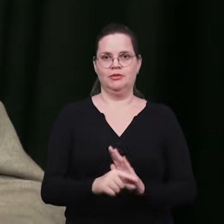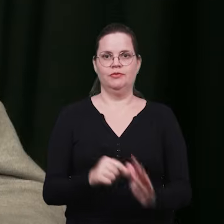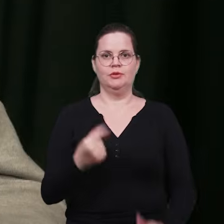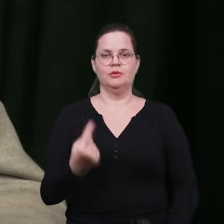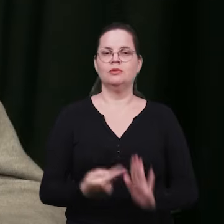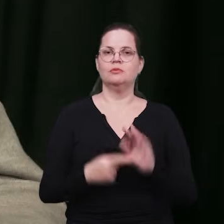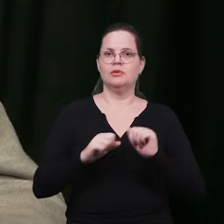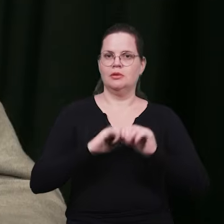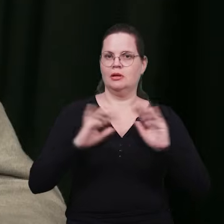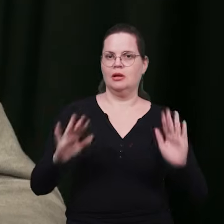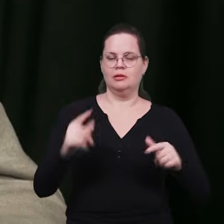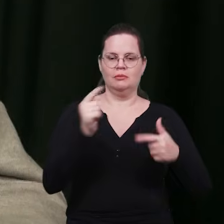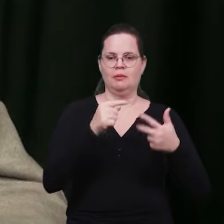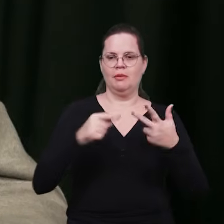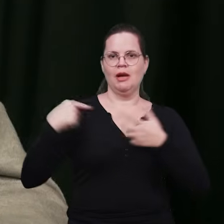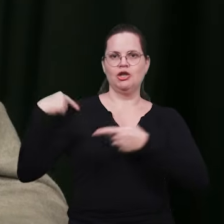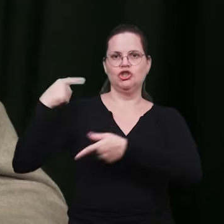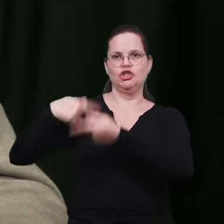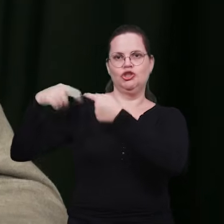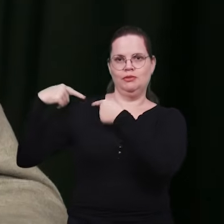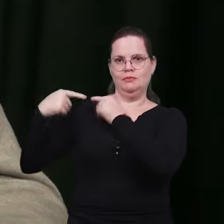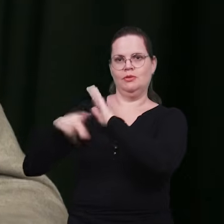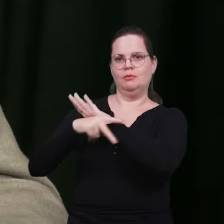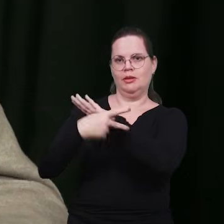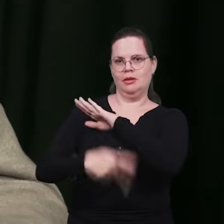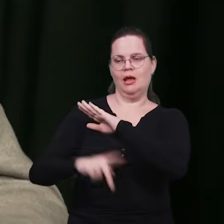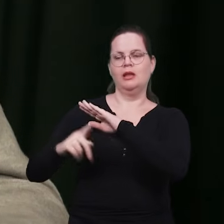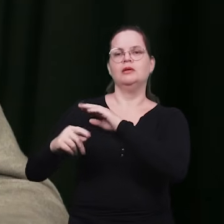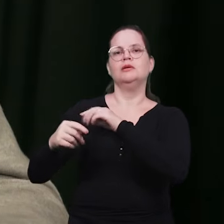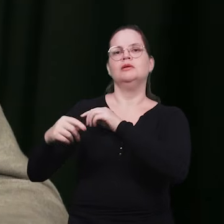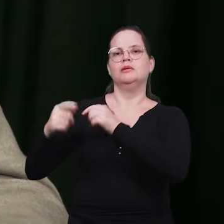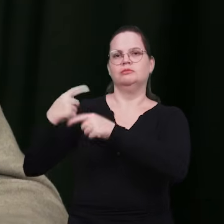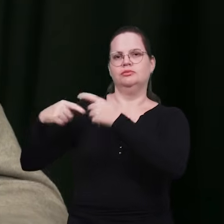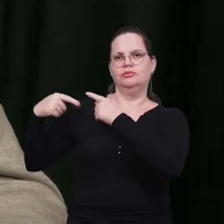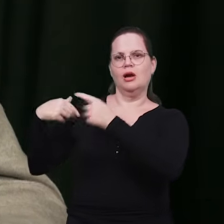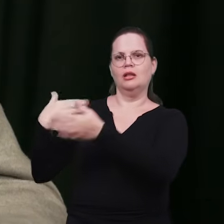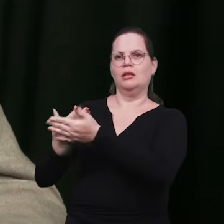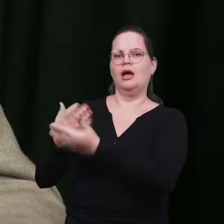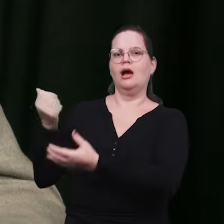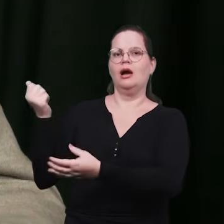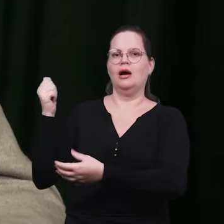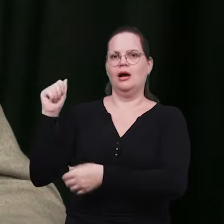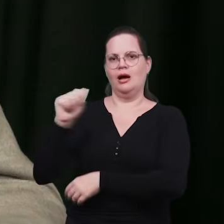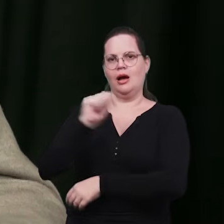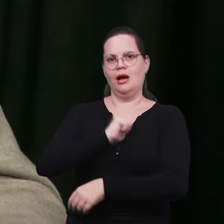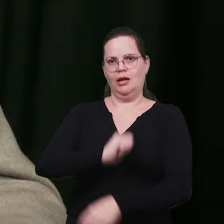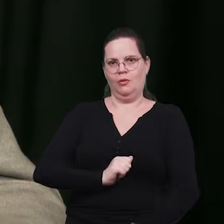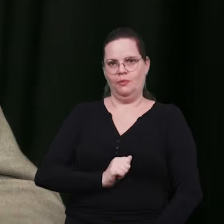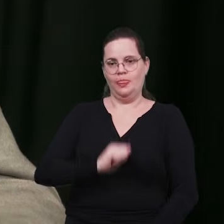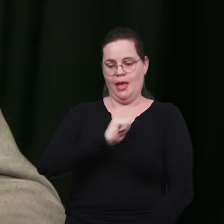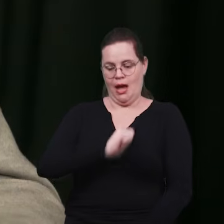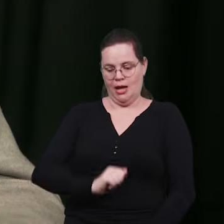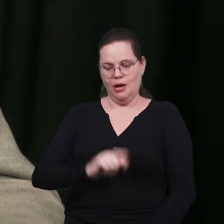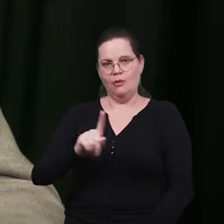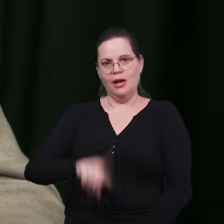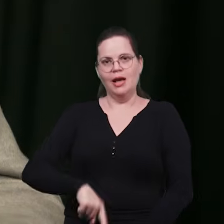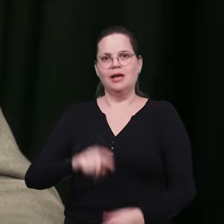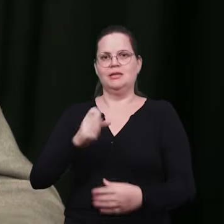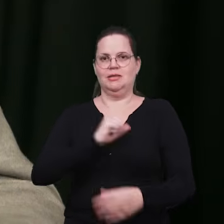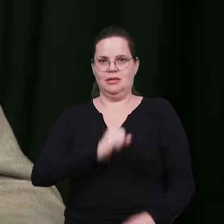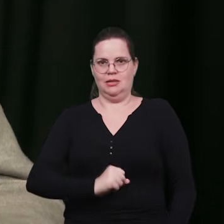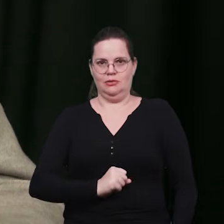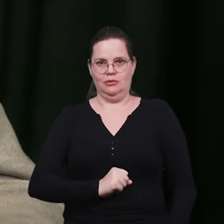1, vai falar toda a linhagem de Esdras até Arão. Então, ele era descendente de Arão, era sacerdote, era